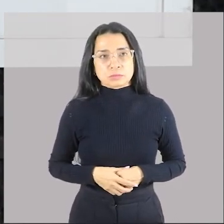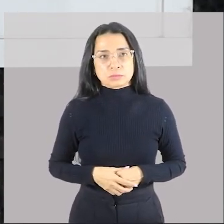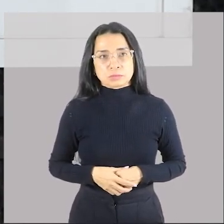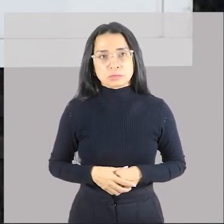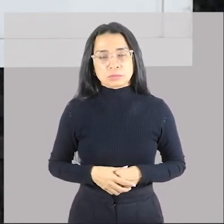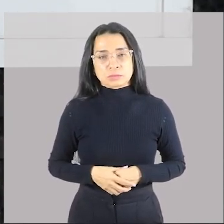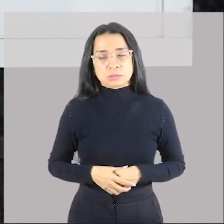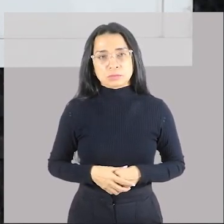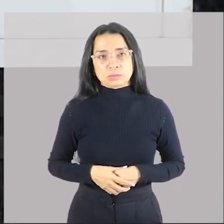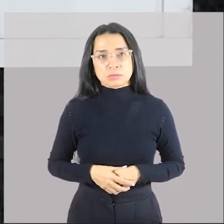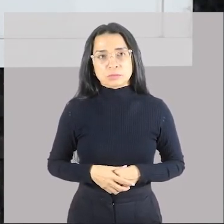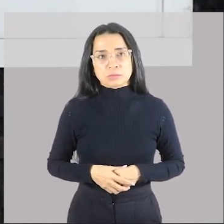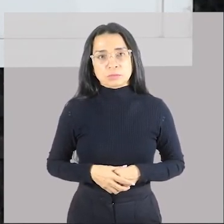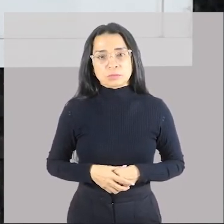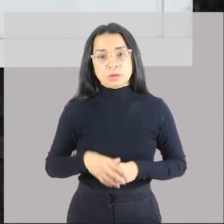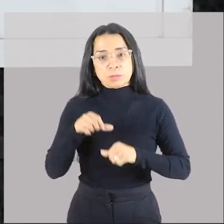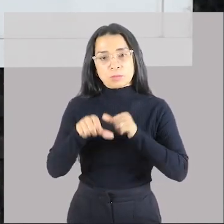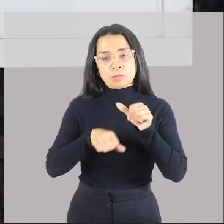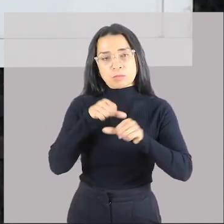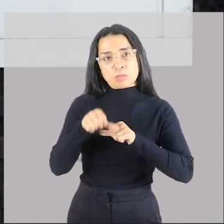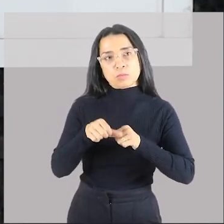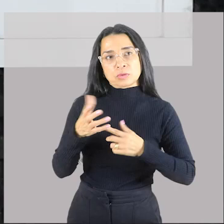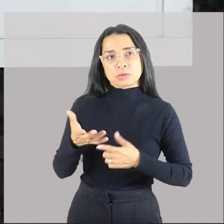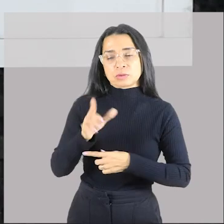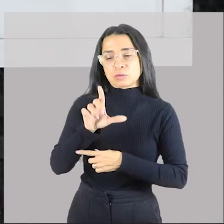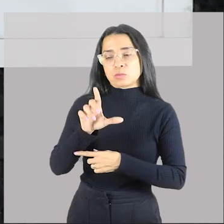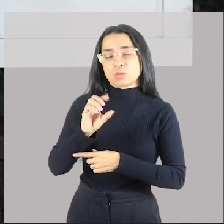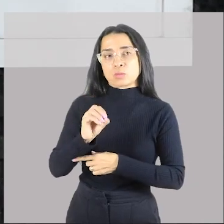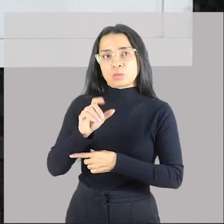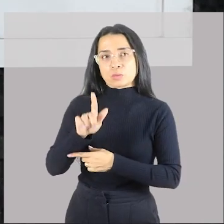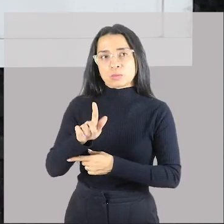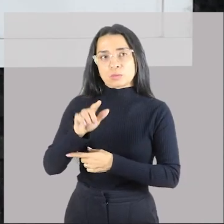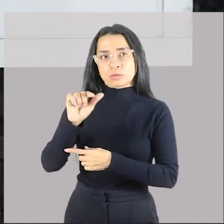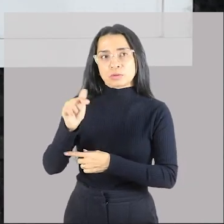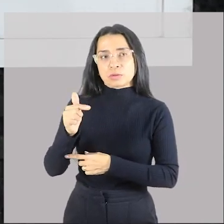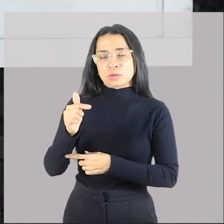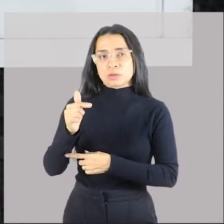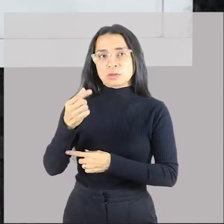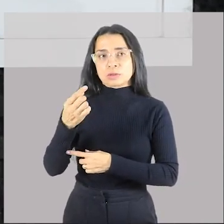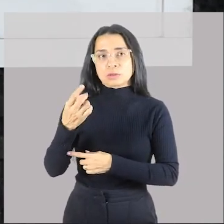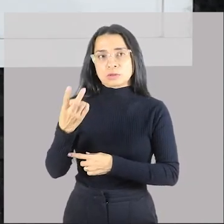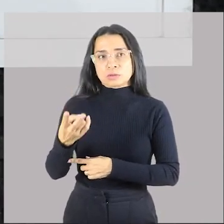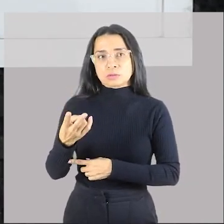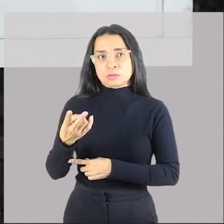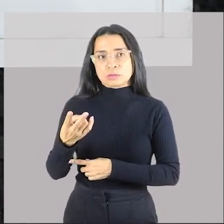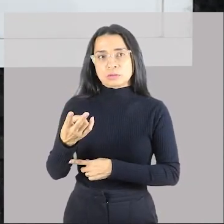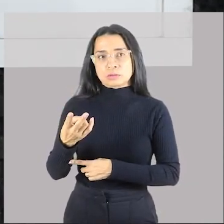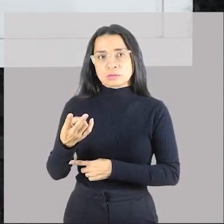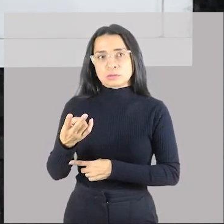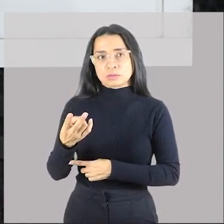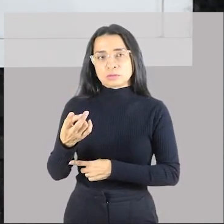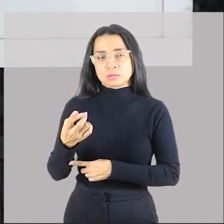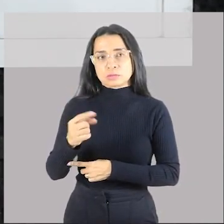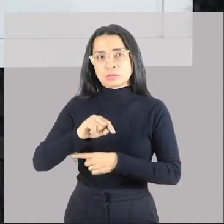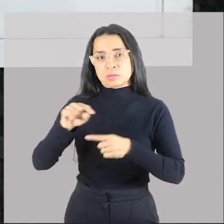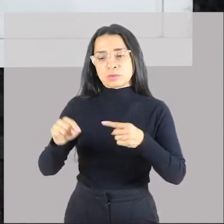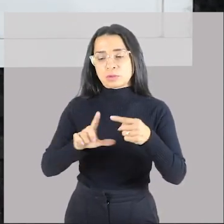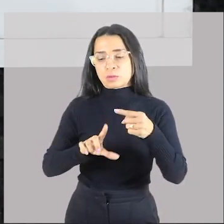2, na base é, que é o logaritmo natural, e aqui um